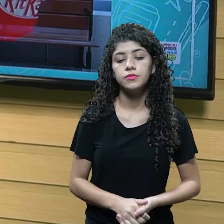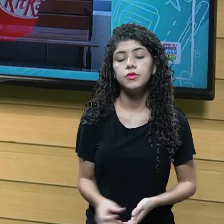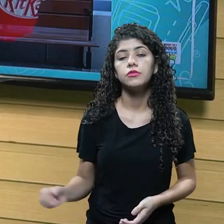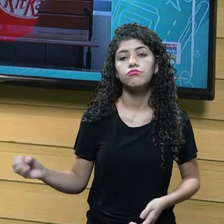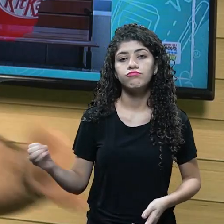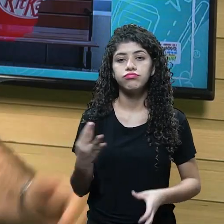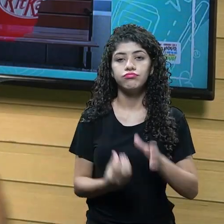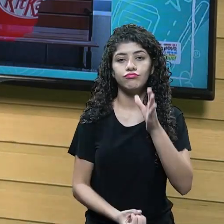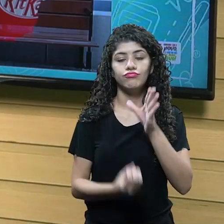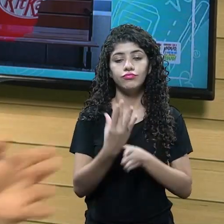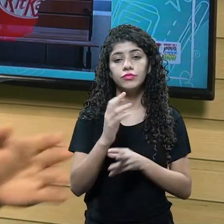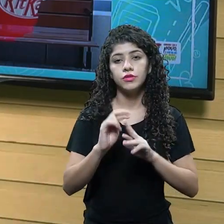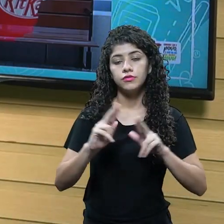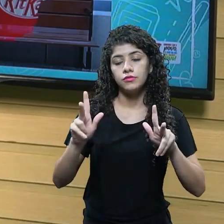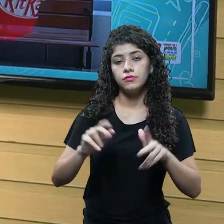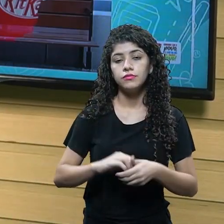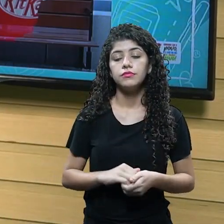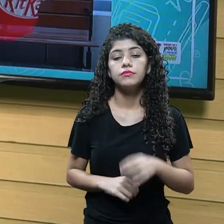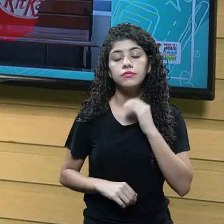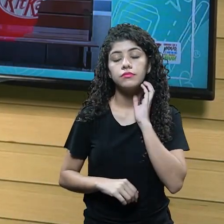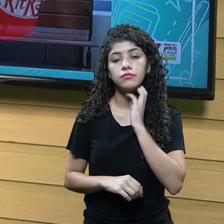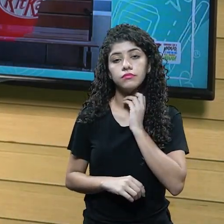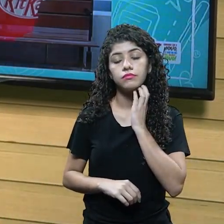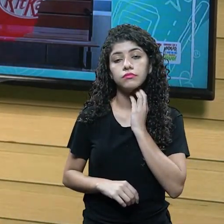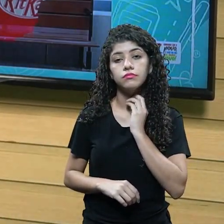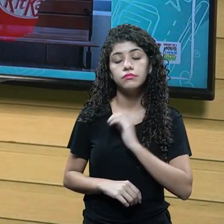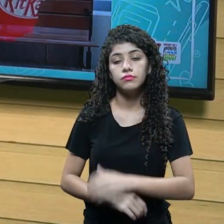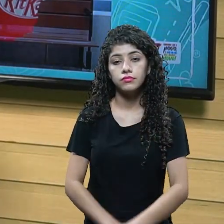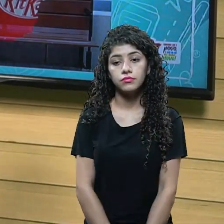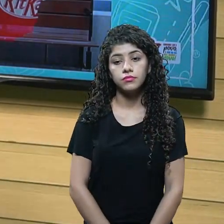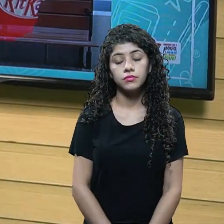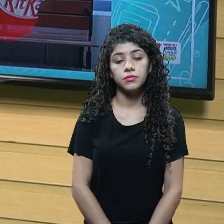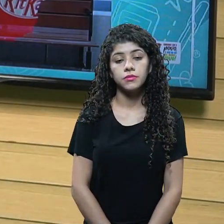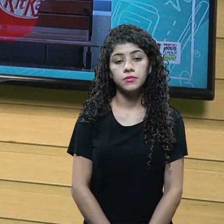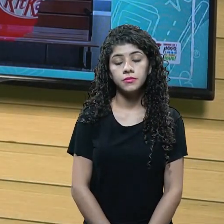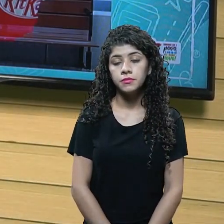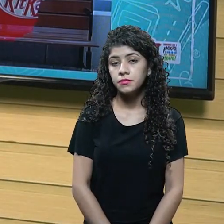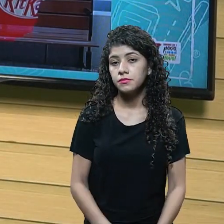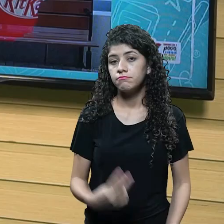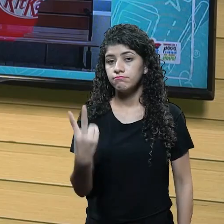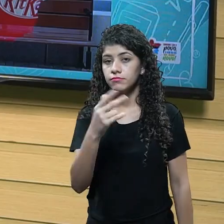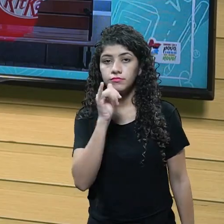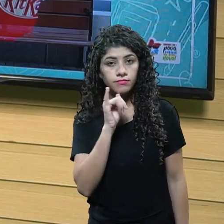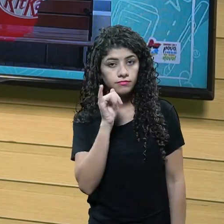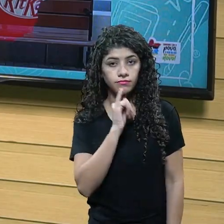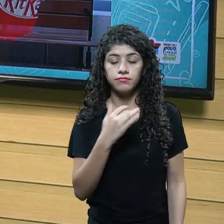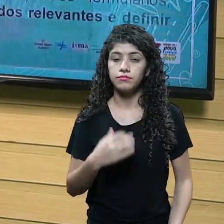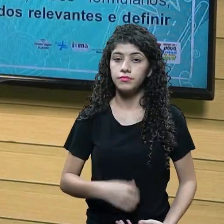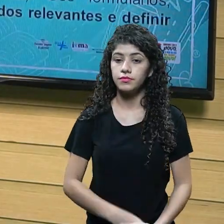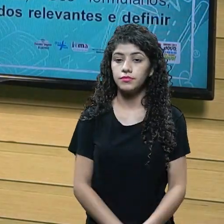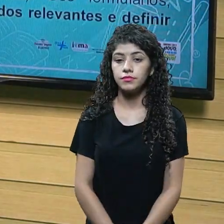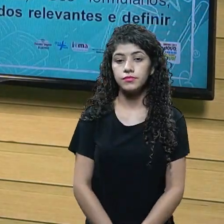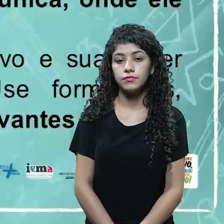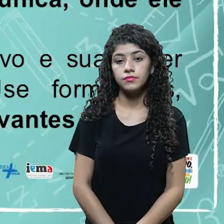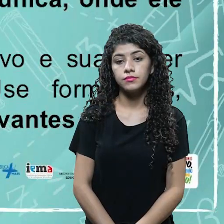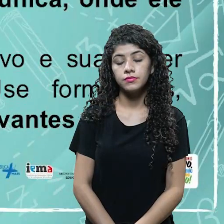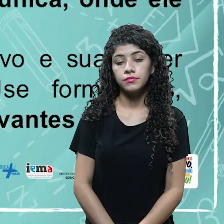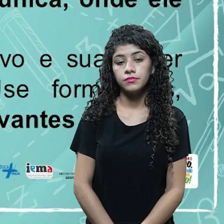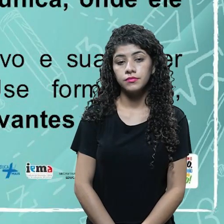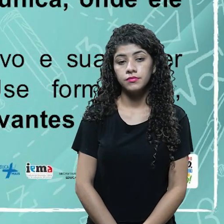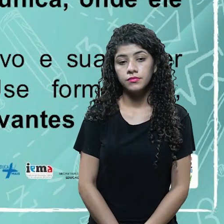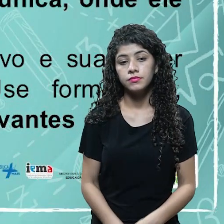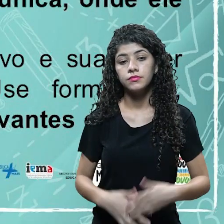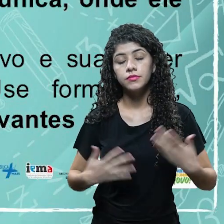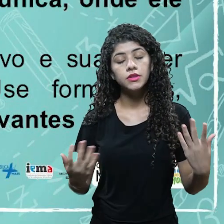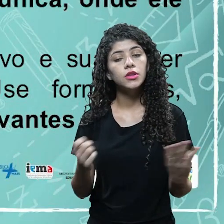seja, fugindo totalmente do convencional, do padrão que nós conhecemos, tá? Aqui são 2 exemplos que nós colocamos, ok? Então, quais são